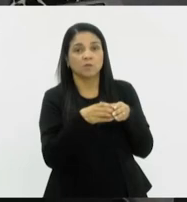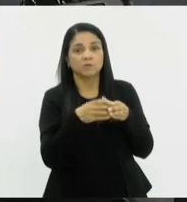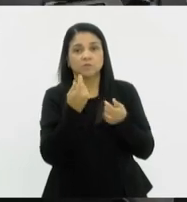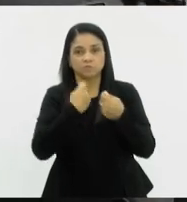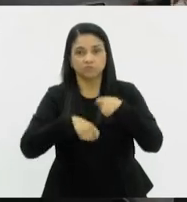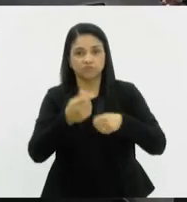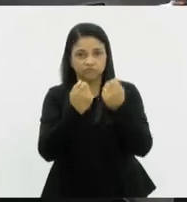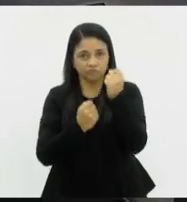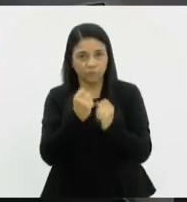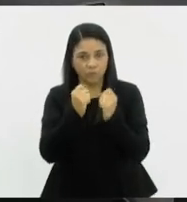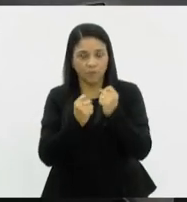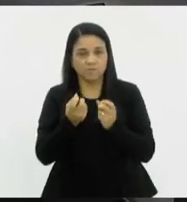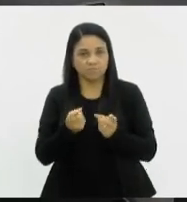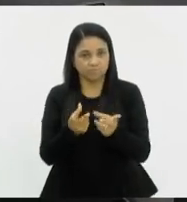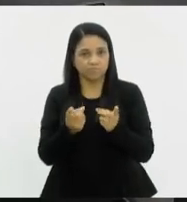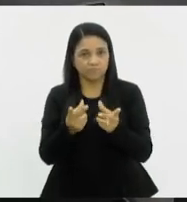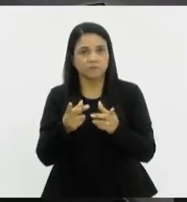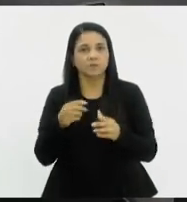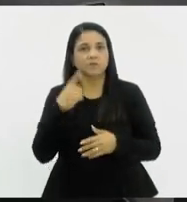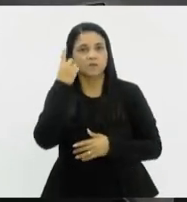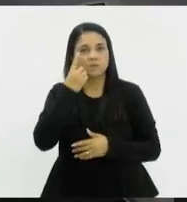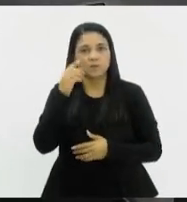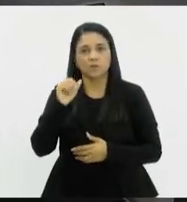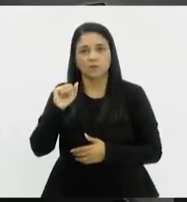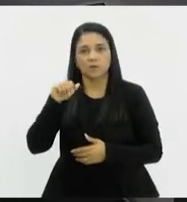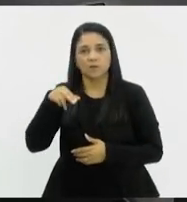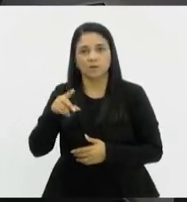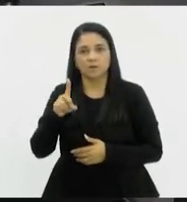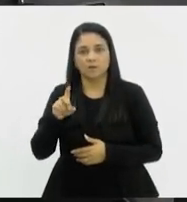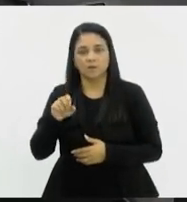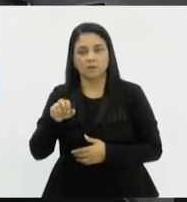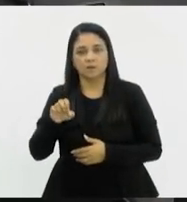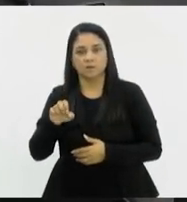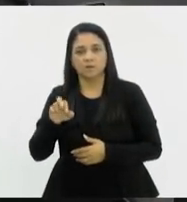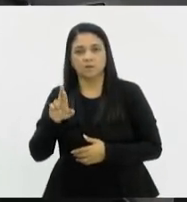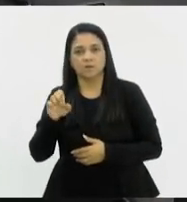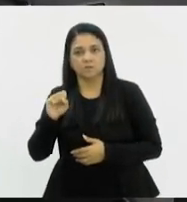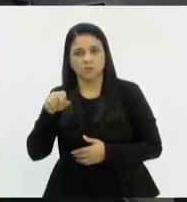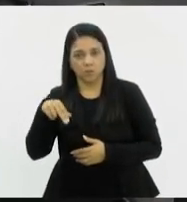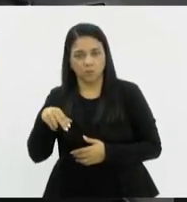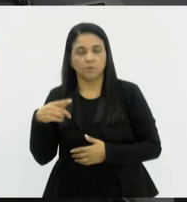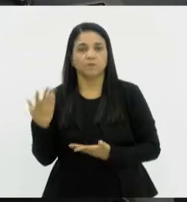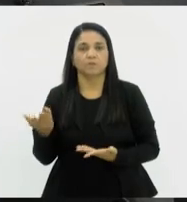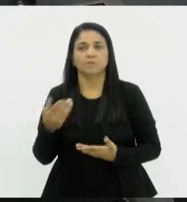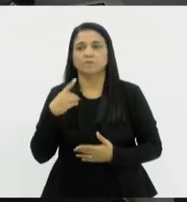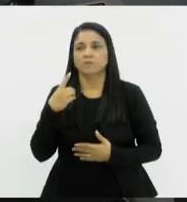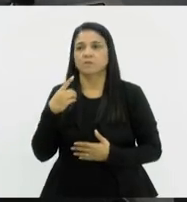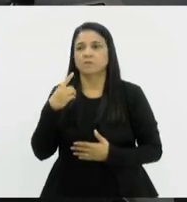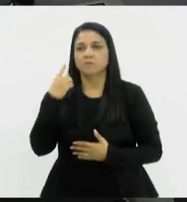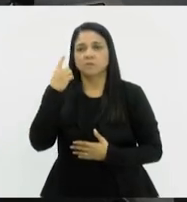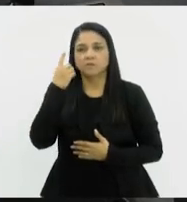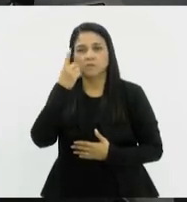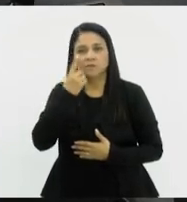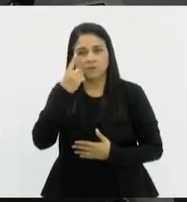Indústria e Comércio, o deputado Anderson Moraes. Dani Balbi, por favor.